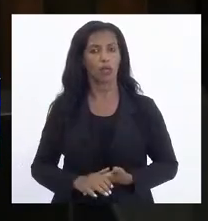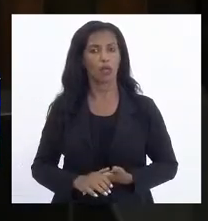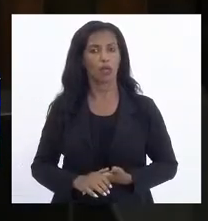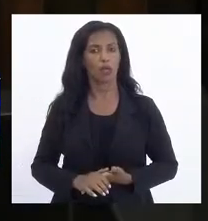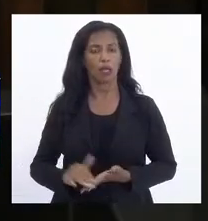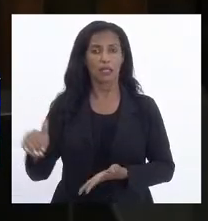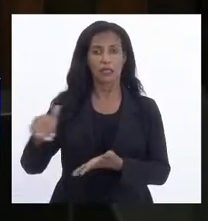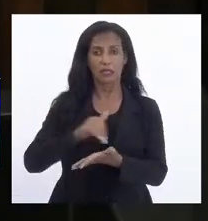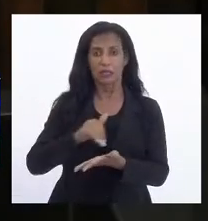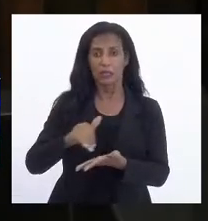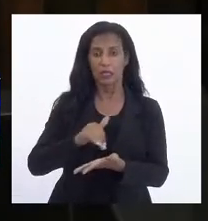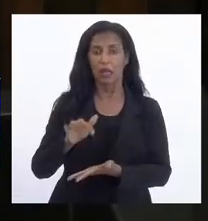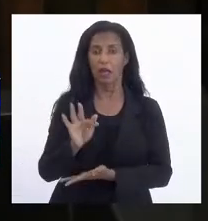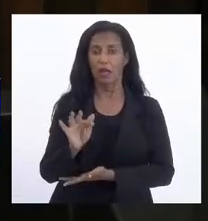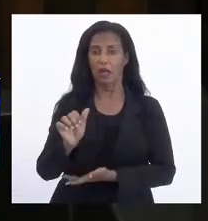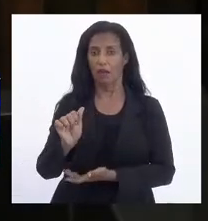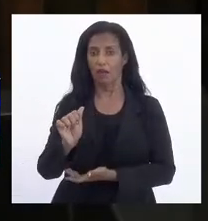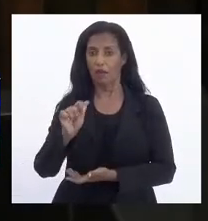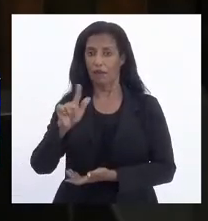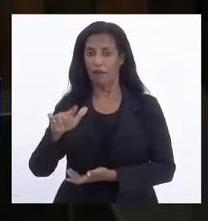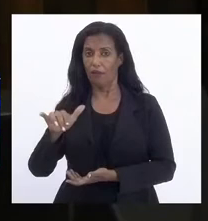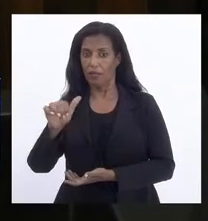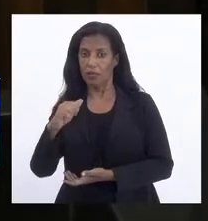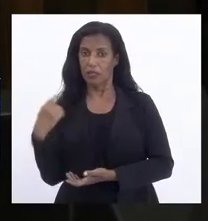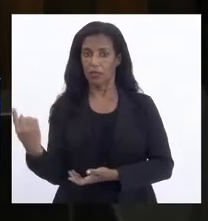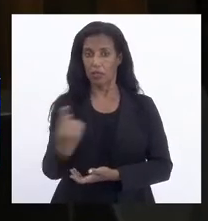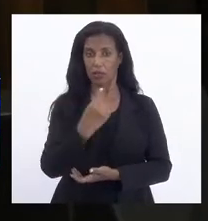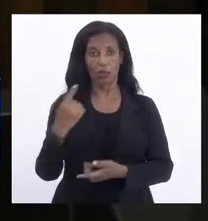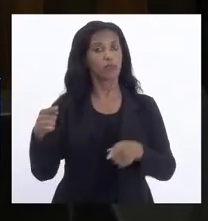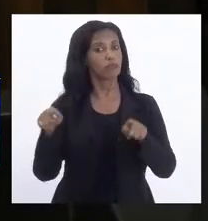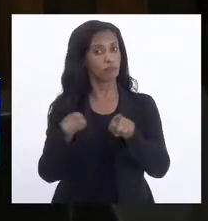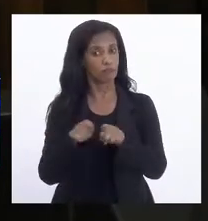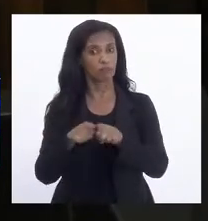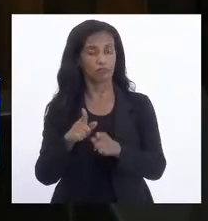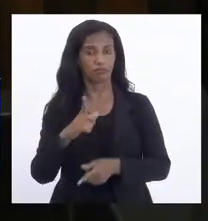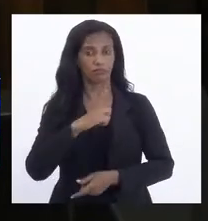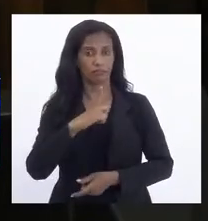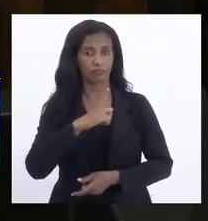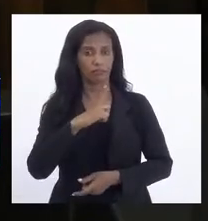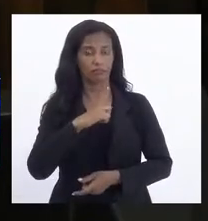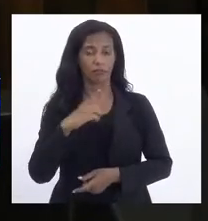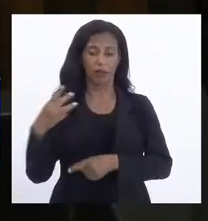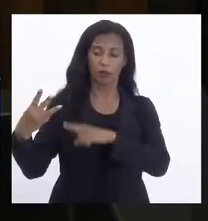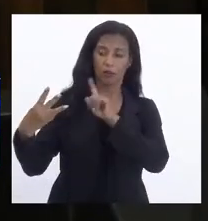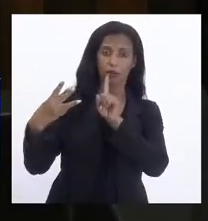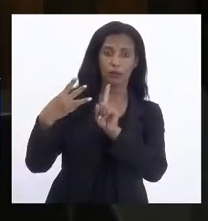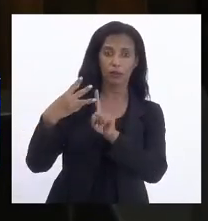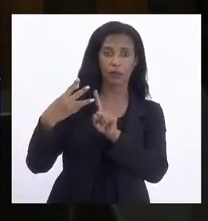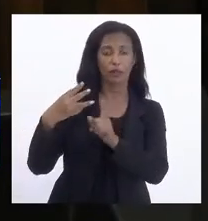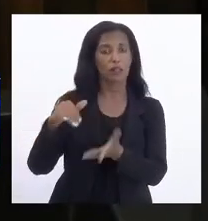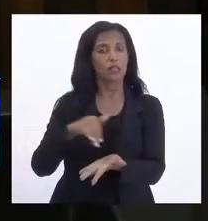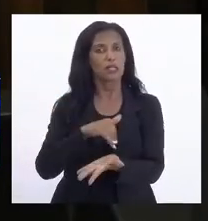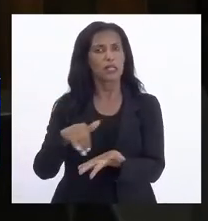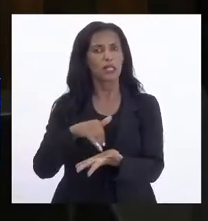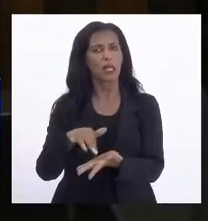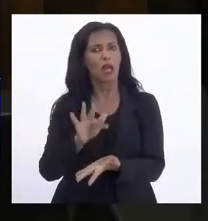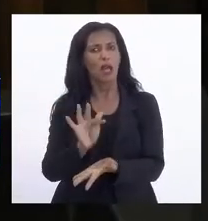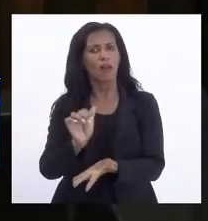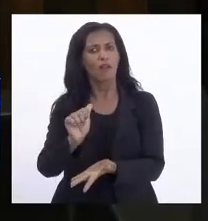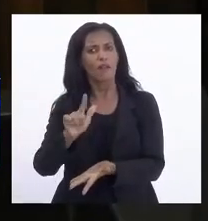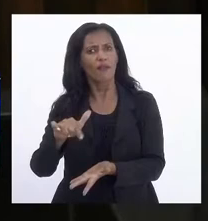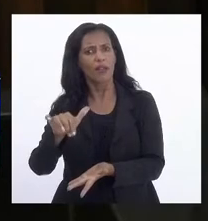de Fazenda, nós estamos também no terceiro secretário de